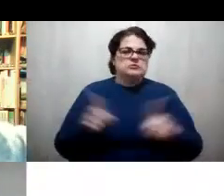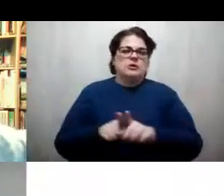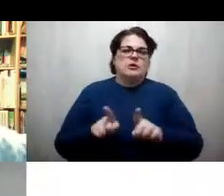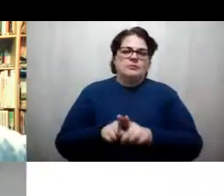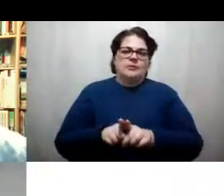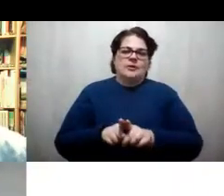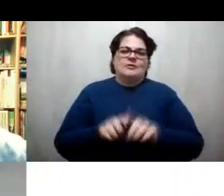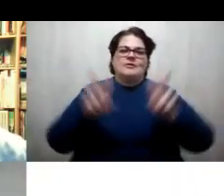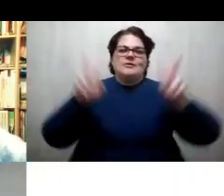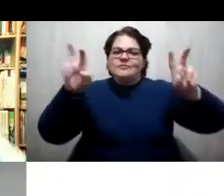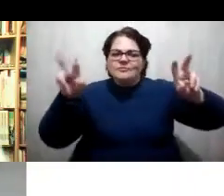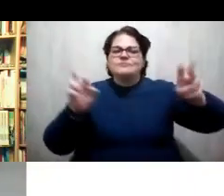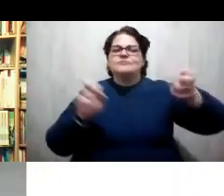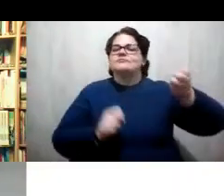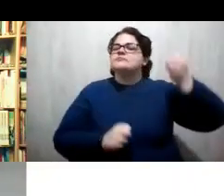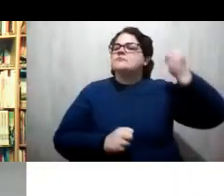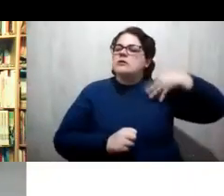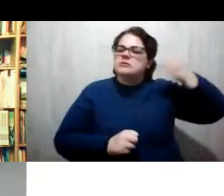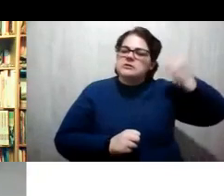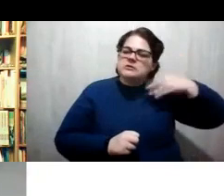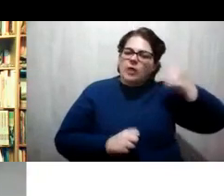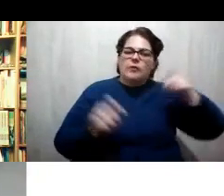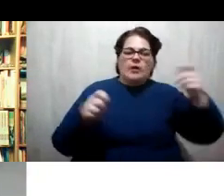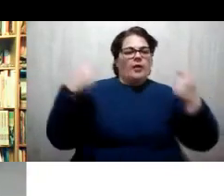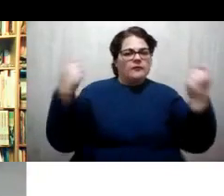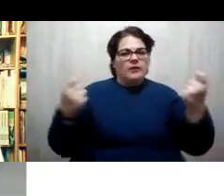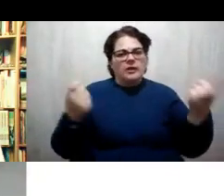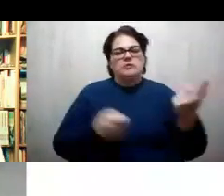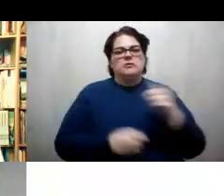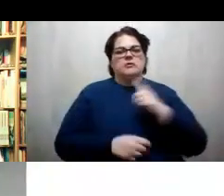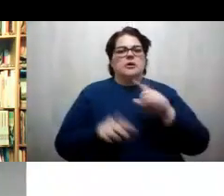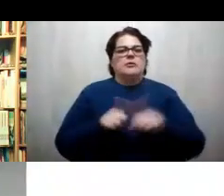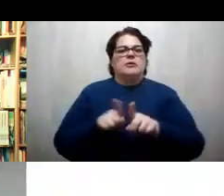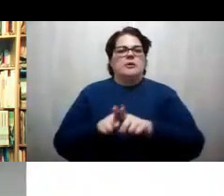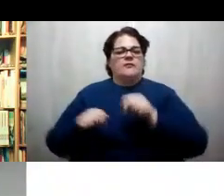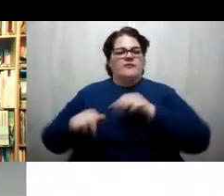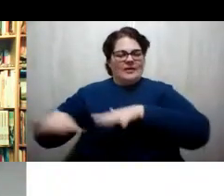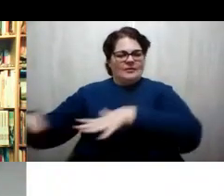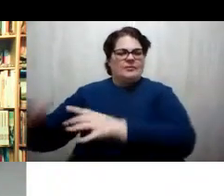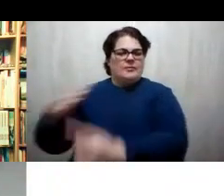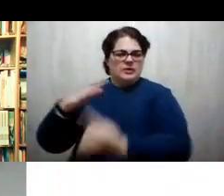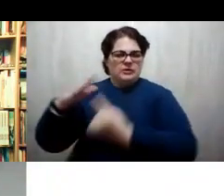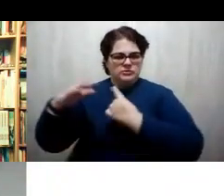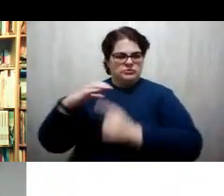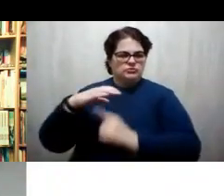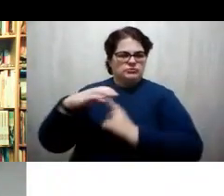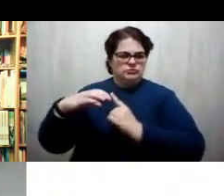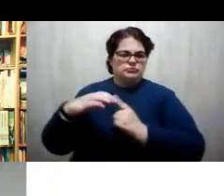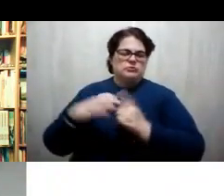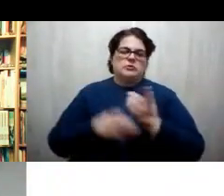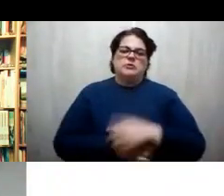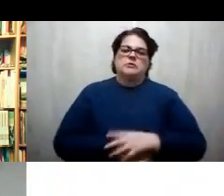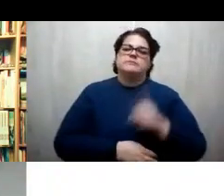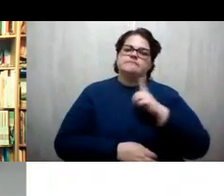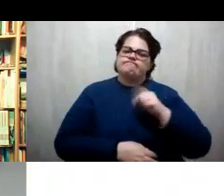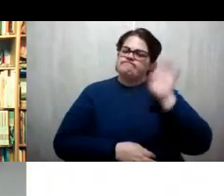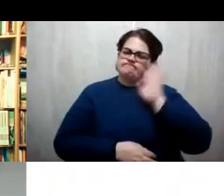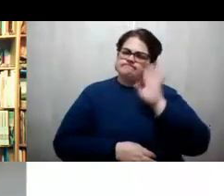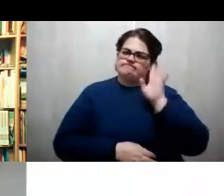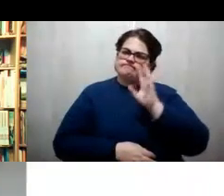em grandes eventos. Exato. Tem a festa do imigrante, né? E foi muito bacana. Eu achei que seria